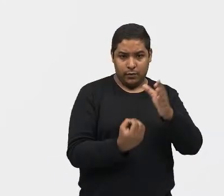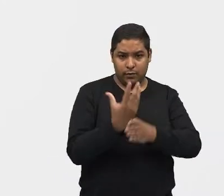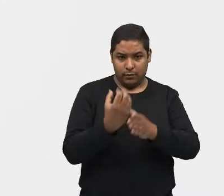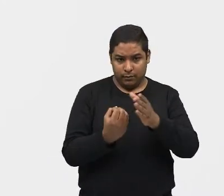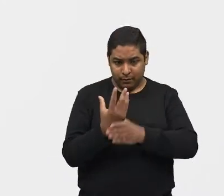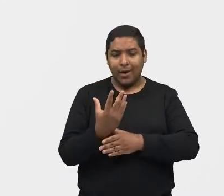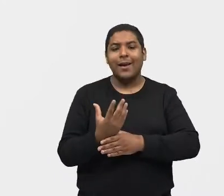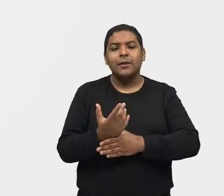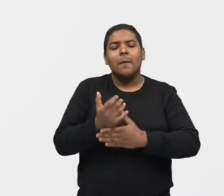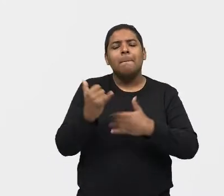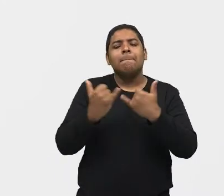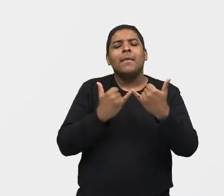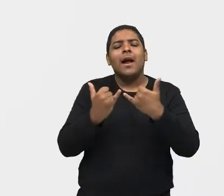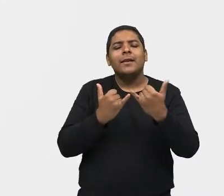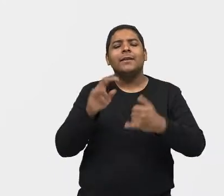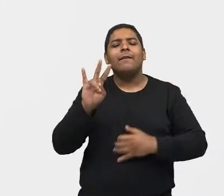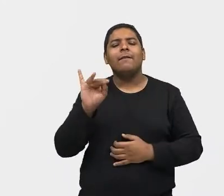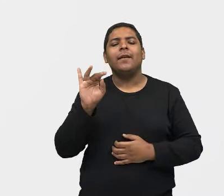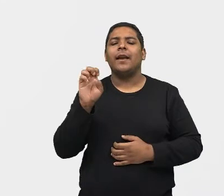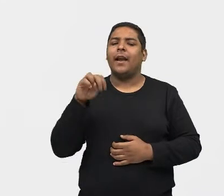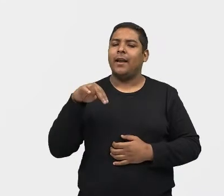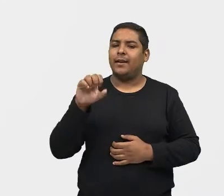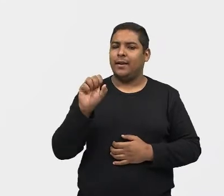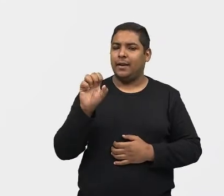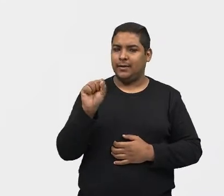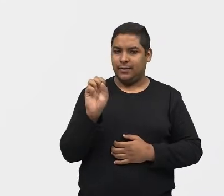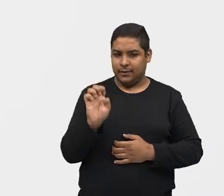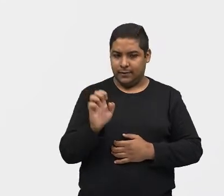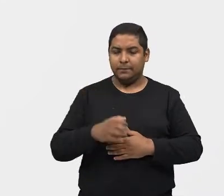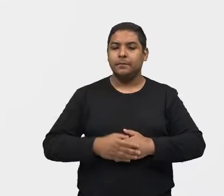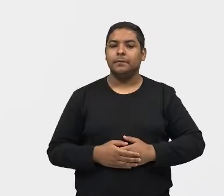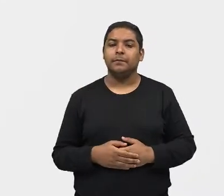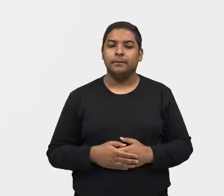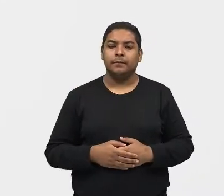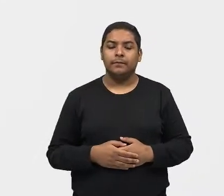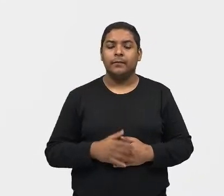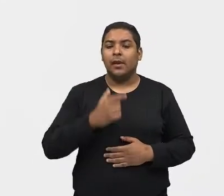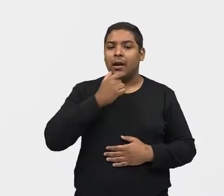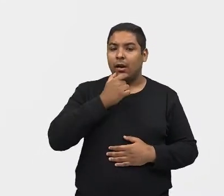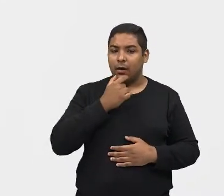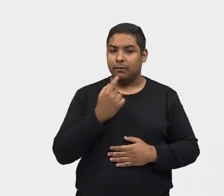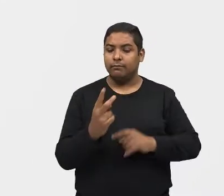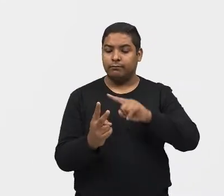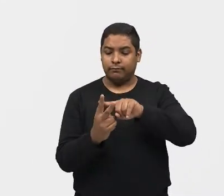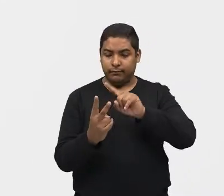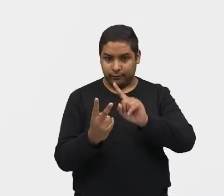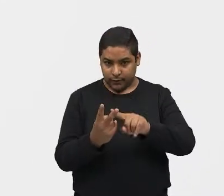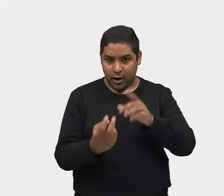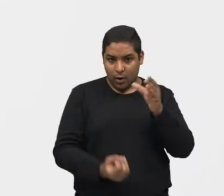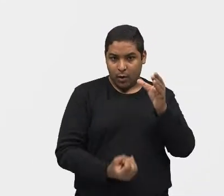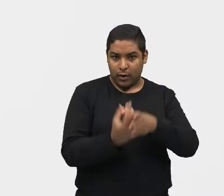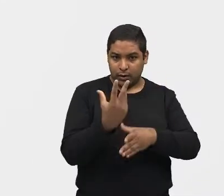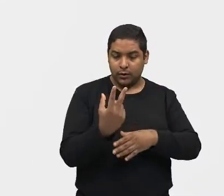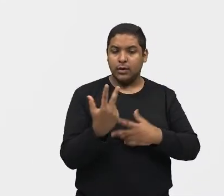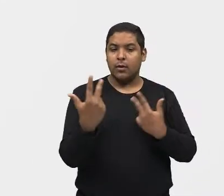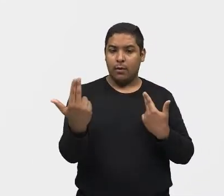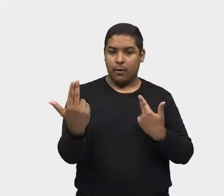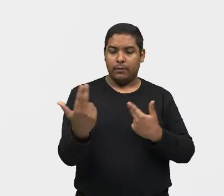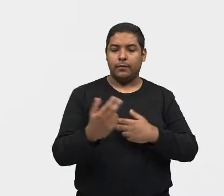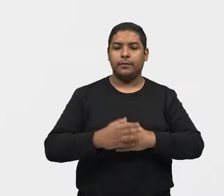valsa vienense. Não esqueçam, olha, a valsa vienense e a valsa inglesa tiveram o quê? A mesma origem.